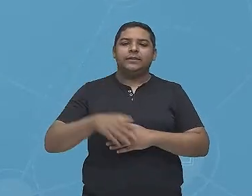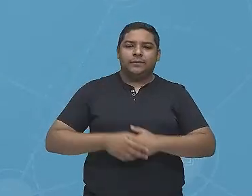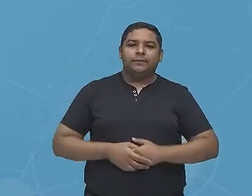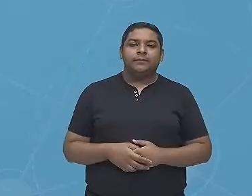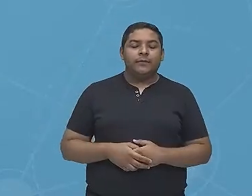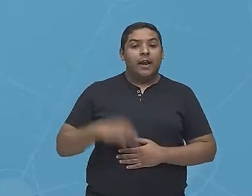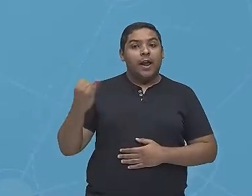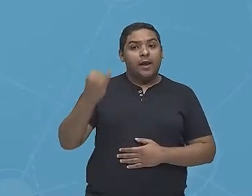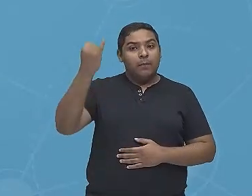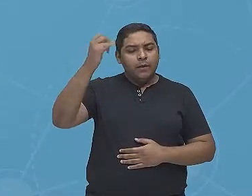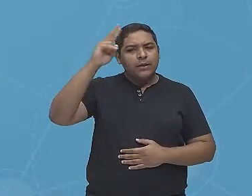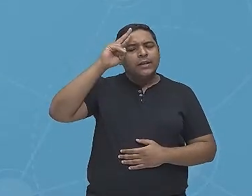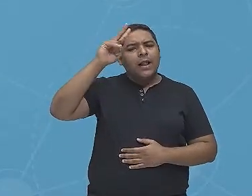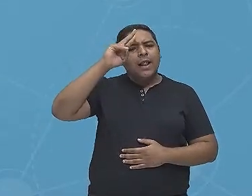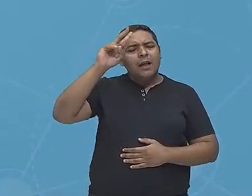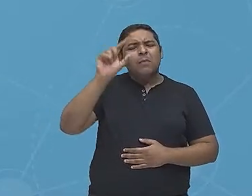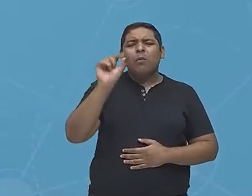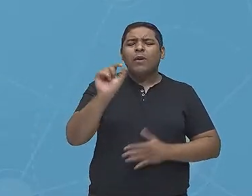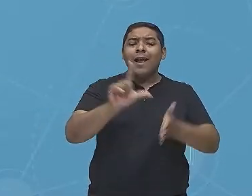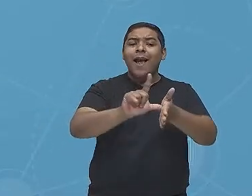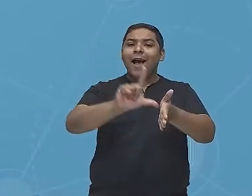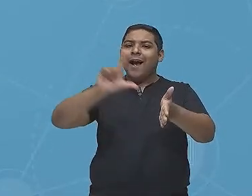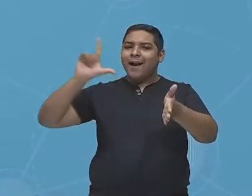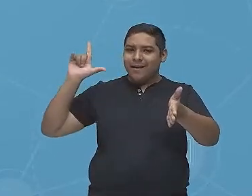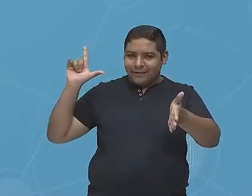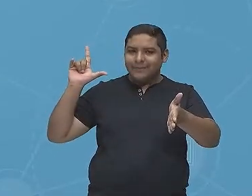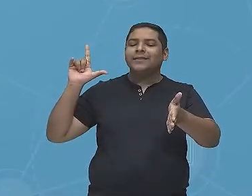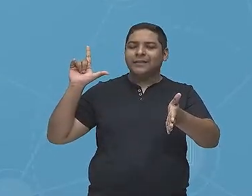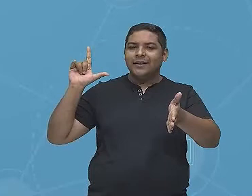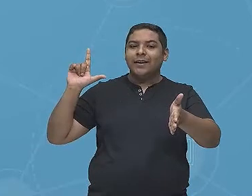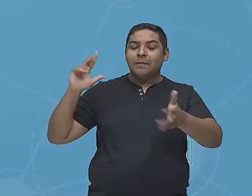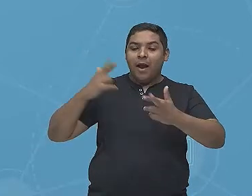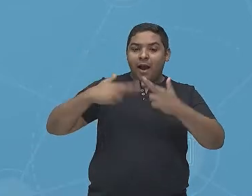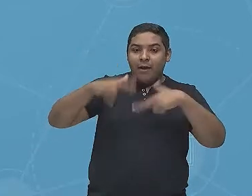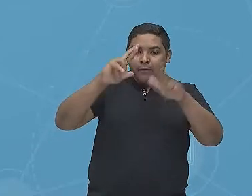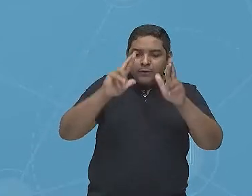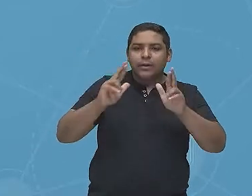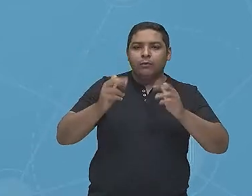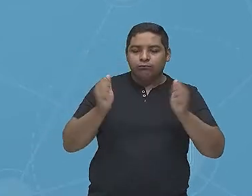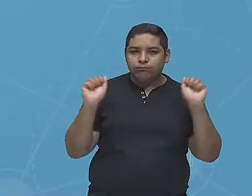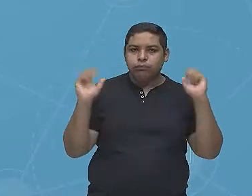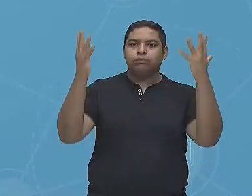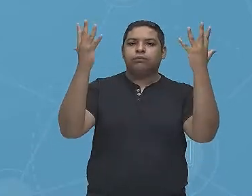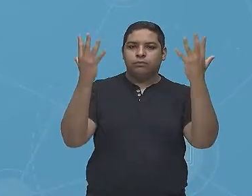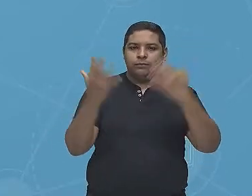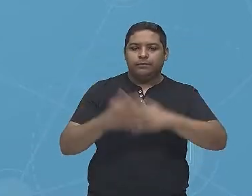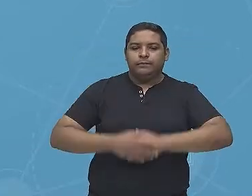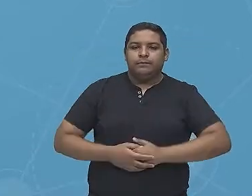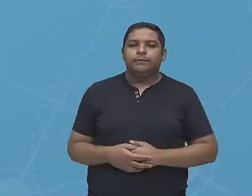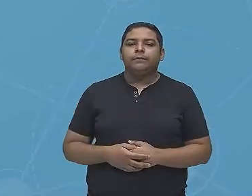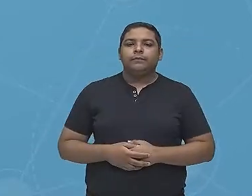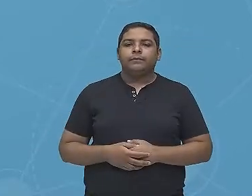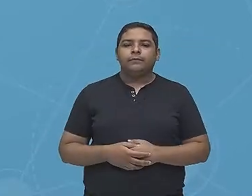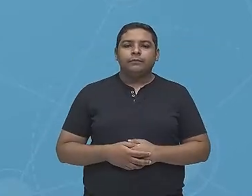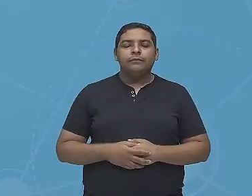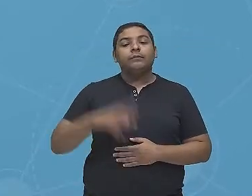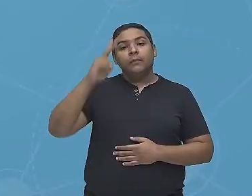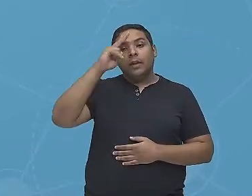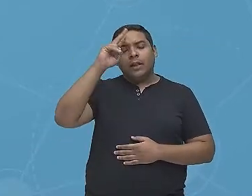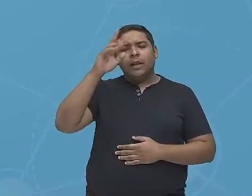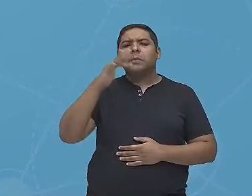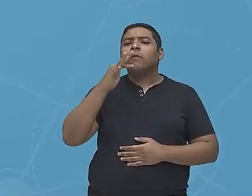importante que vocês sempre lembrem do que veio antes para que essa revolução acontecesse, tudo bem? Então, se lembrem que eu tenho uma